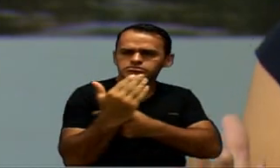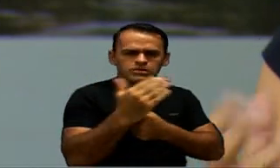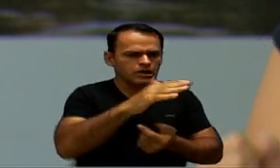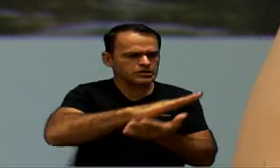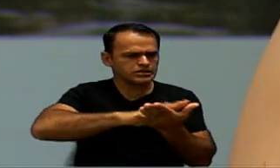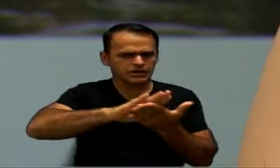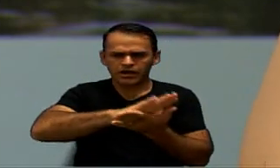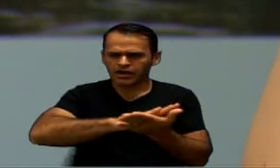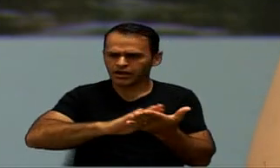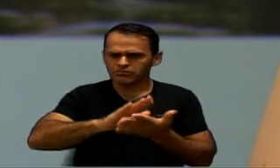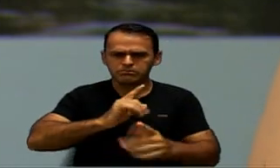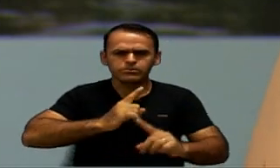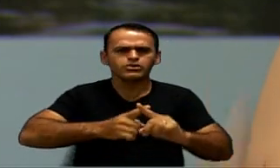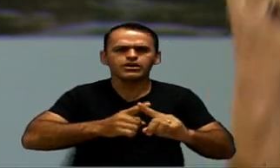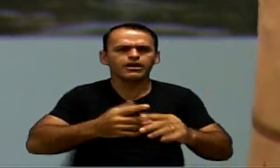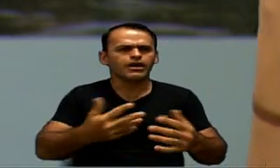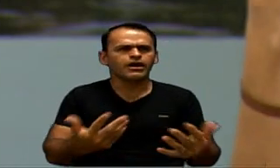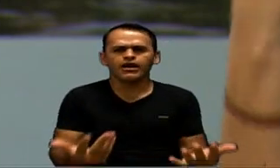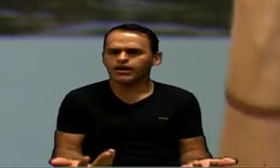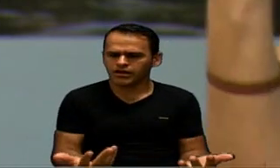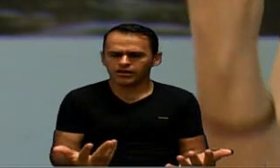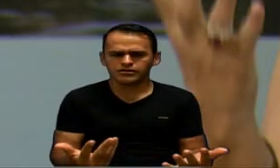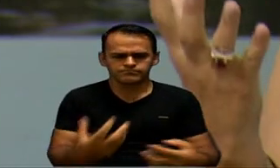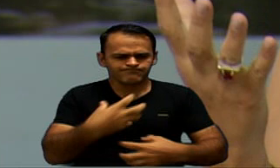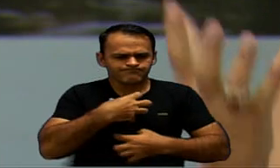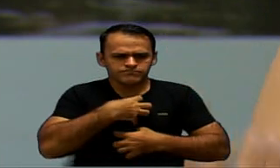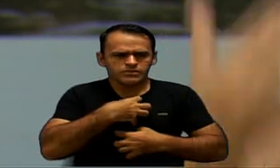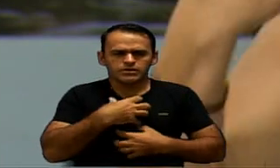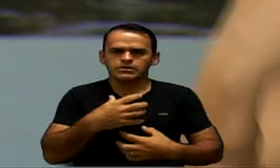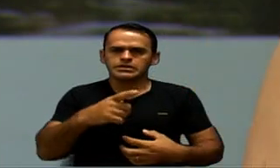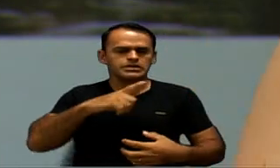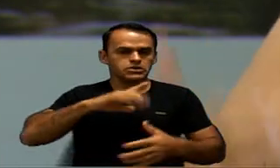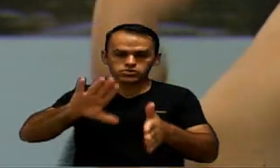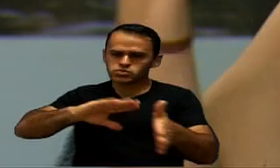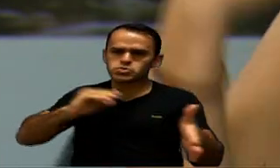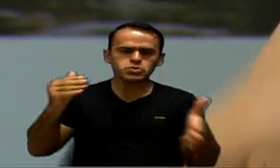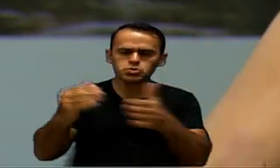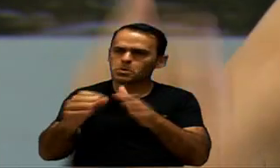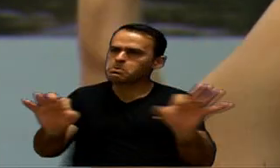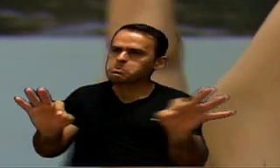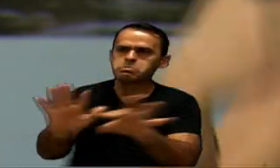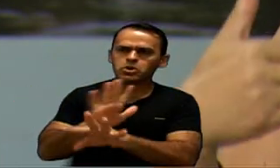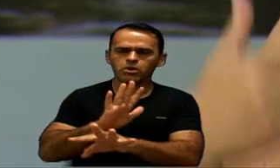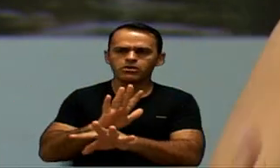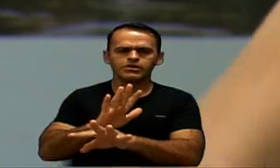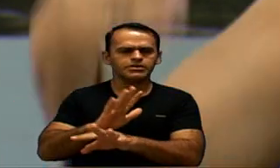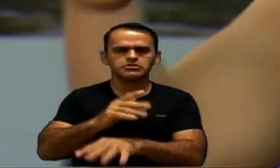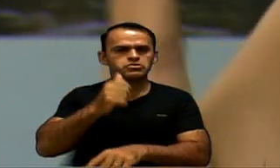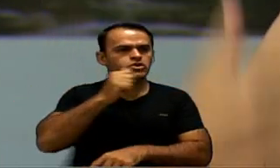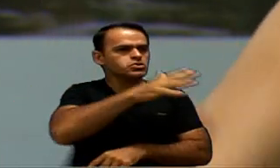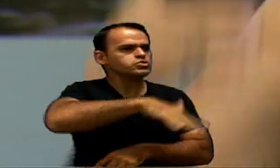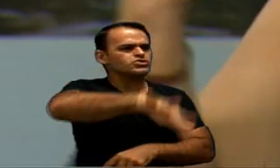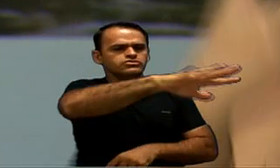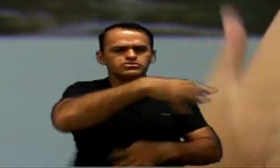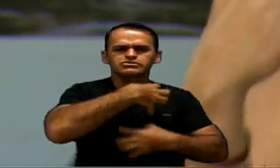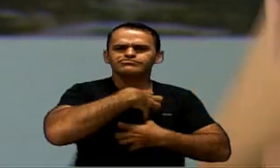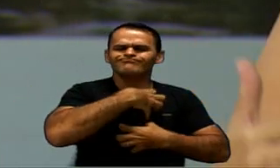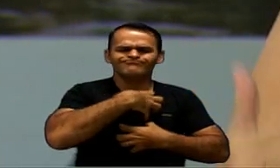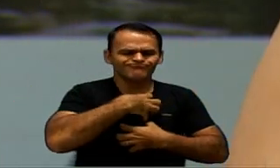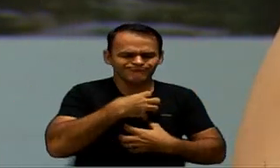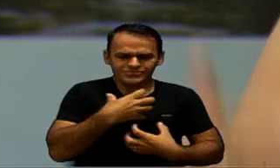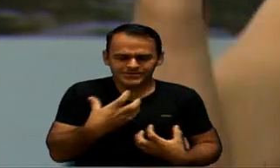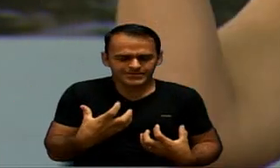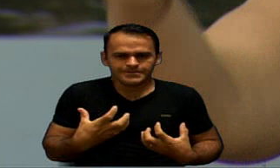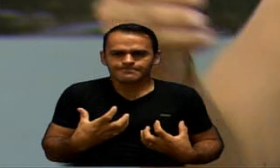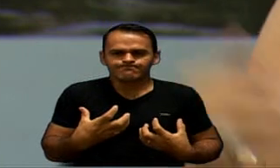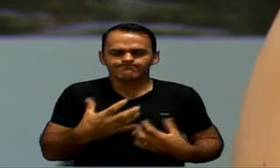que acontece? Por que, que a gente tem tudo? E a impressão que essas mulheres ainda têm é que elas não estão